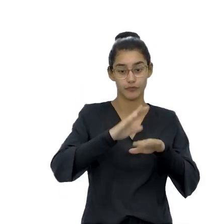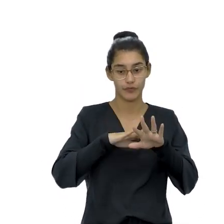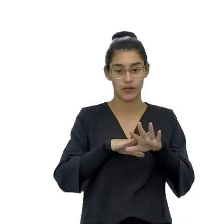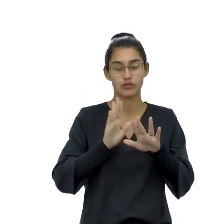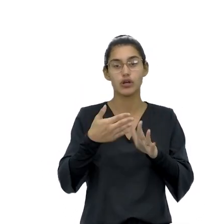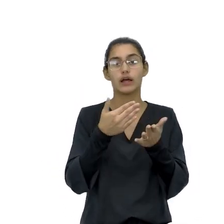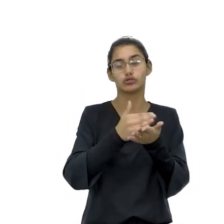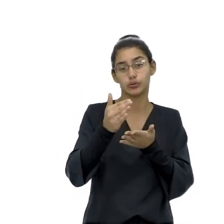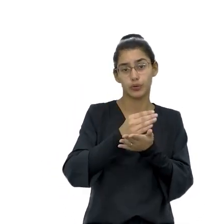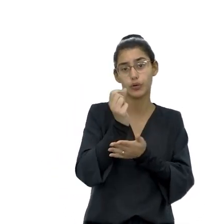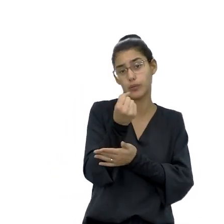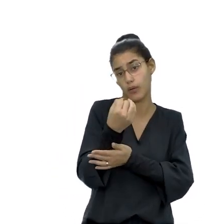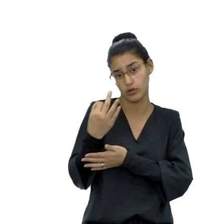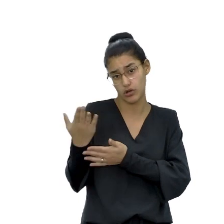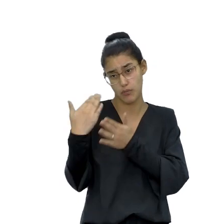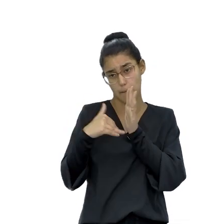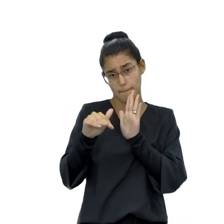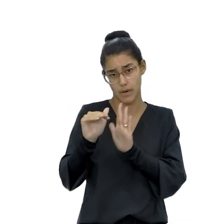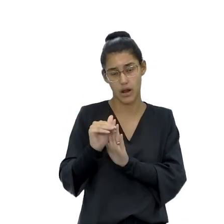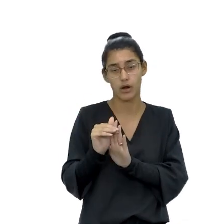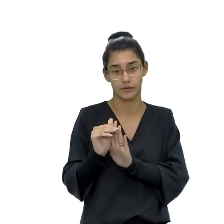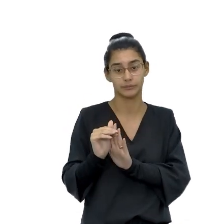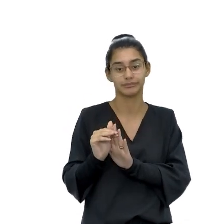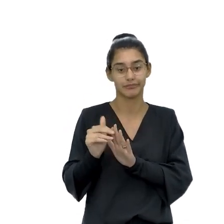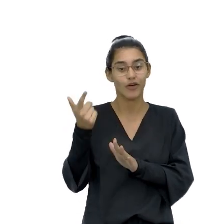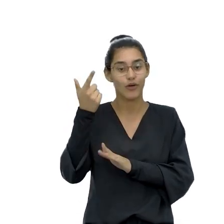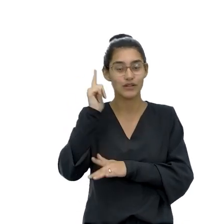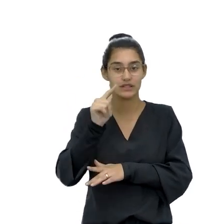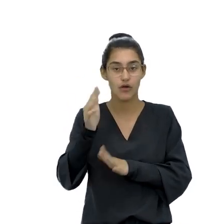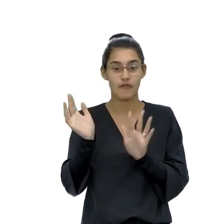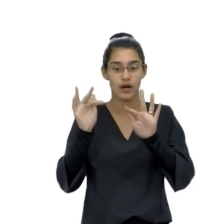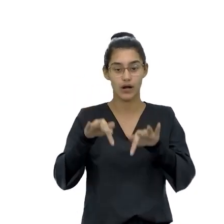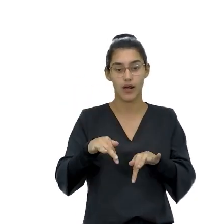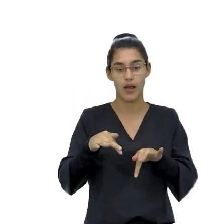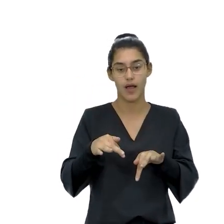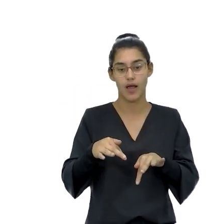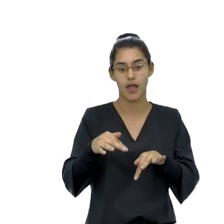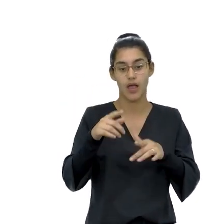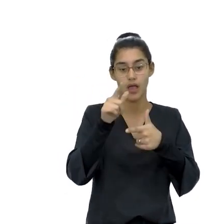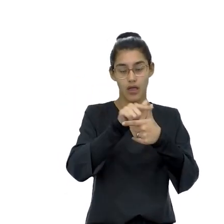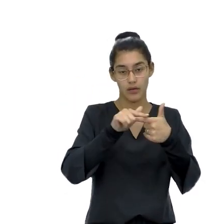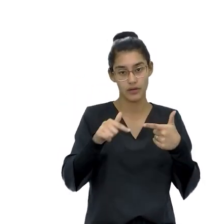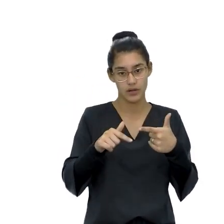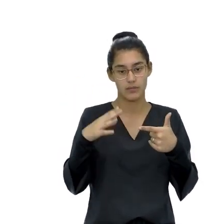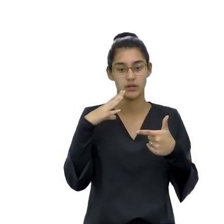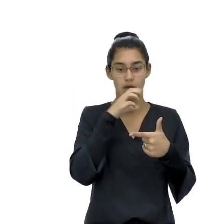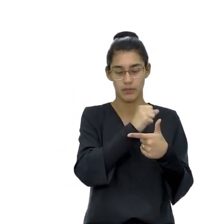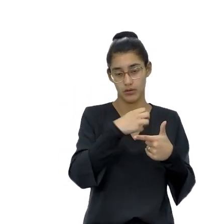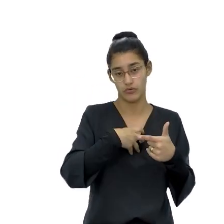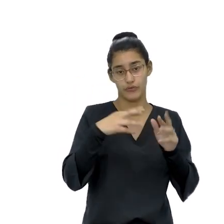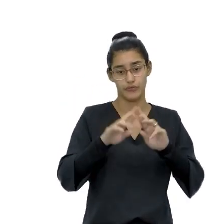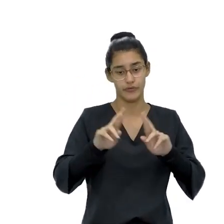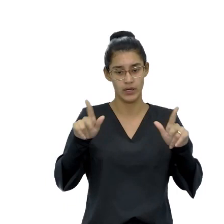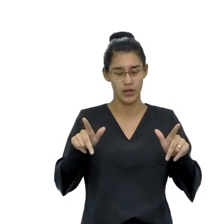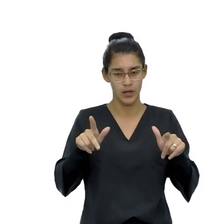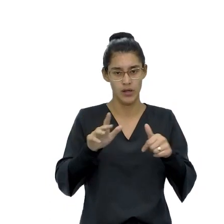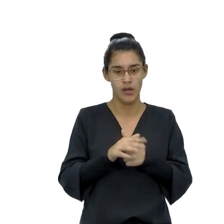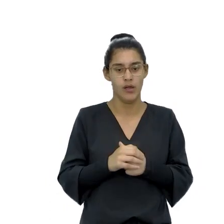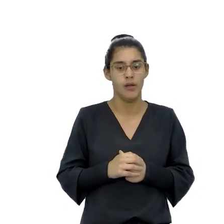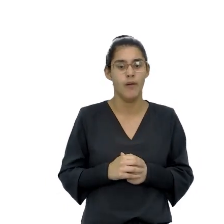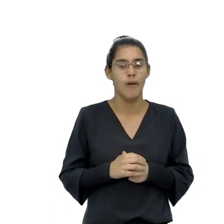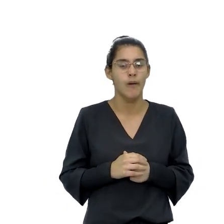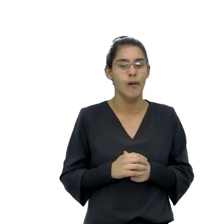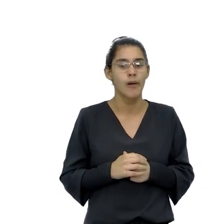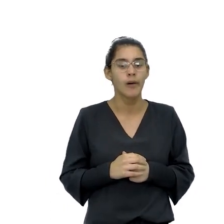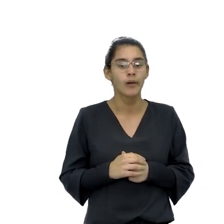já distribuiu uma quantidade maior e assim ele conseguiu finalizar a divisão, então, de uma forma um pouco mais